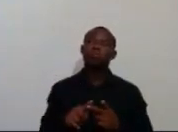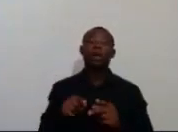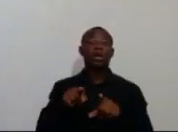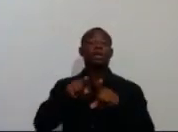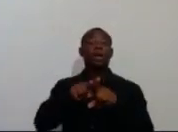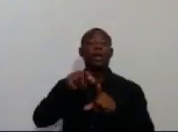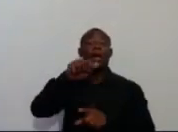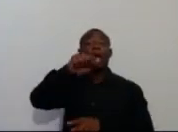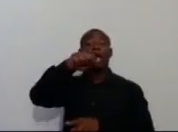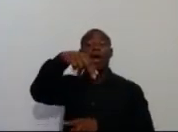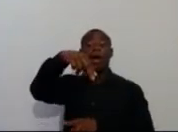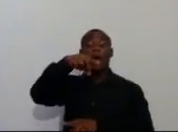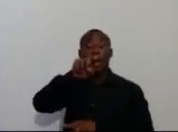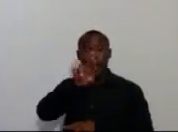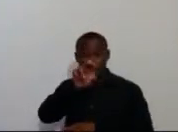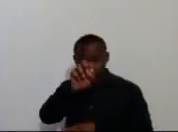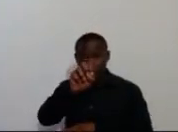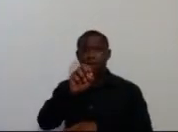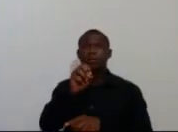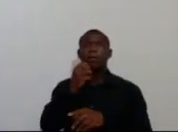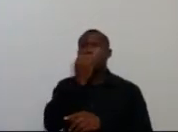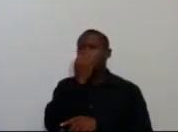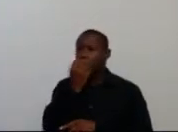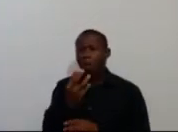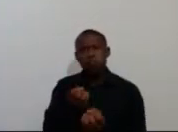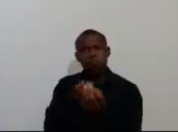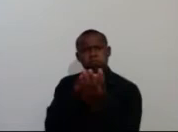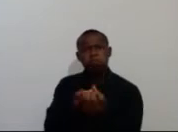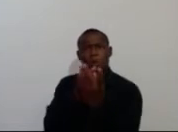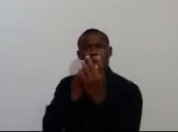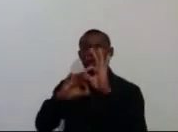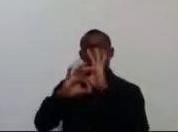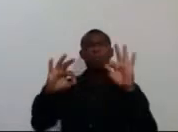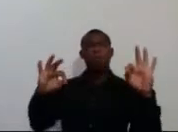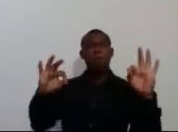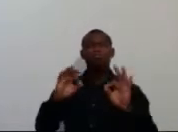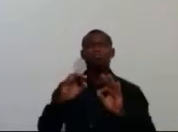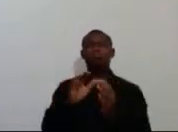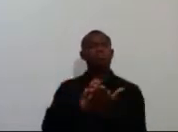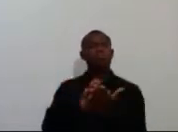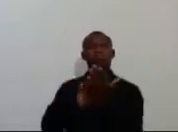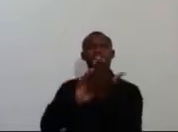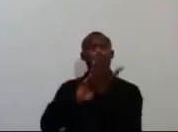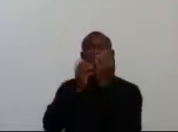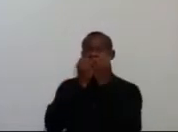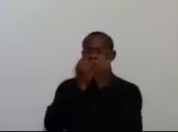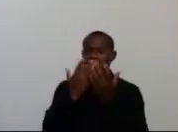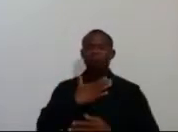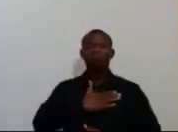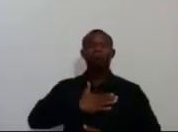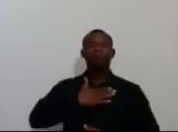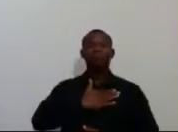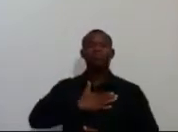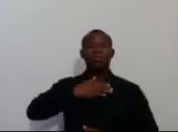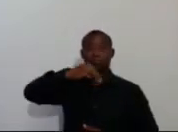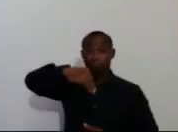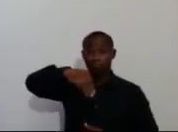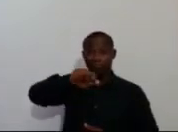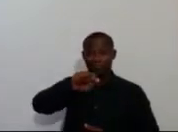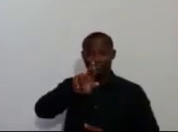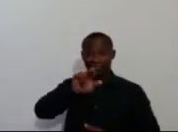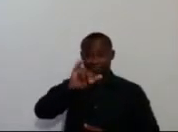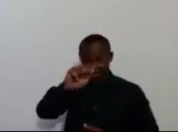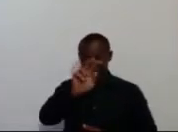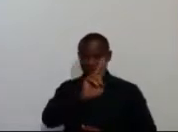bom, parabéns. Ana Rocha, Deise, parabéns, foi um show. Maria, aqui de Salvador, achei a Deise muito inteligente, atualizada, um